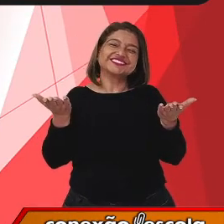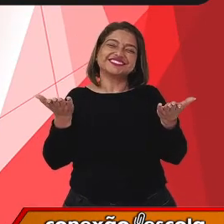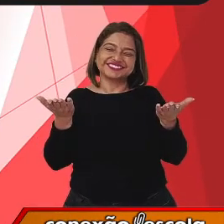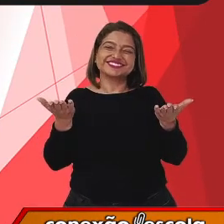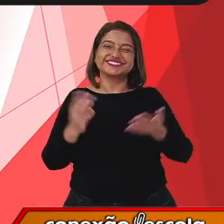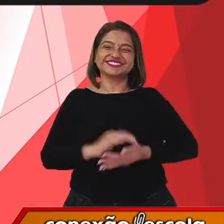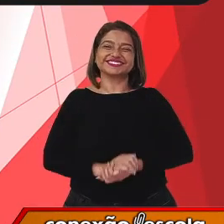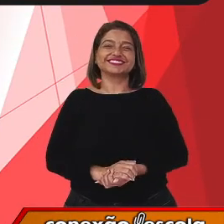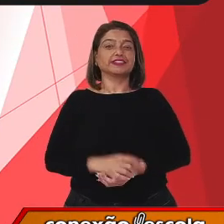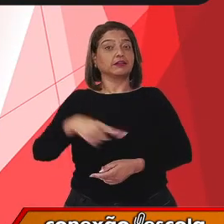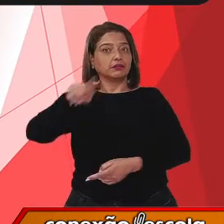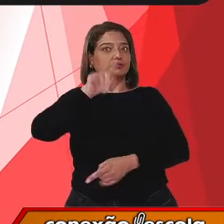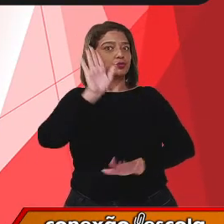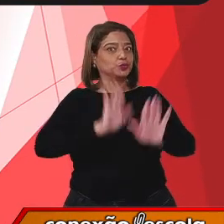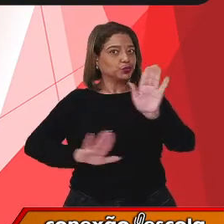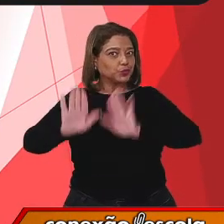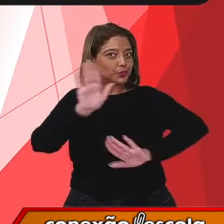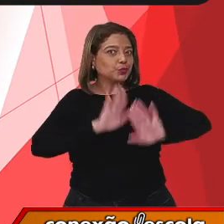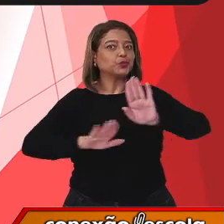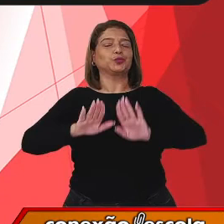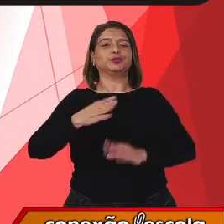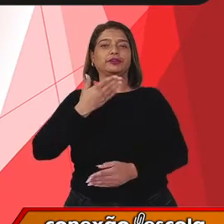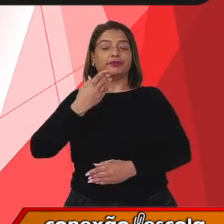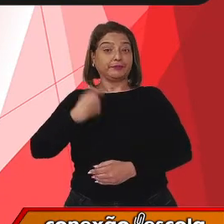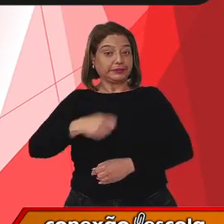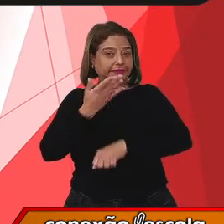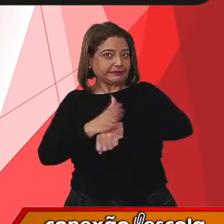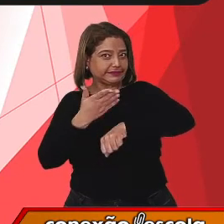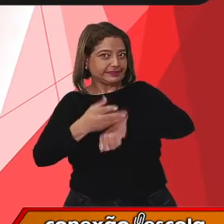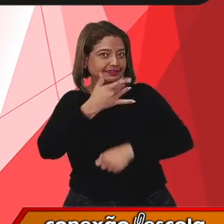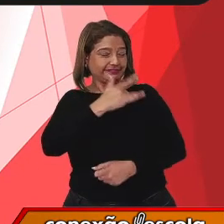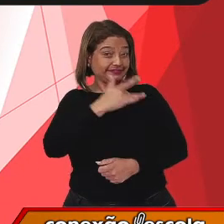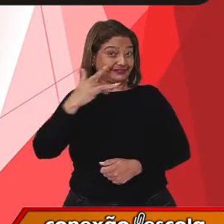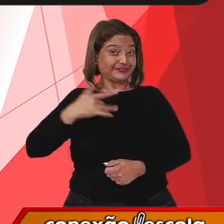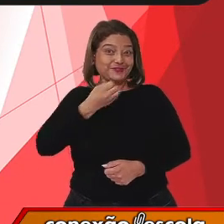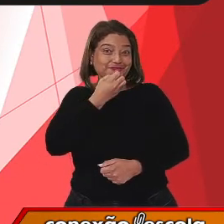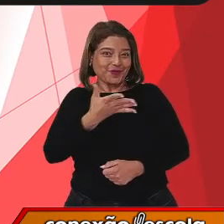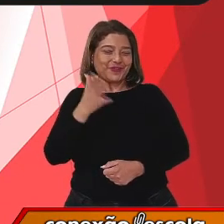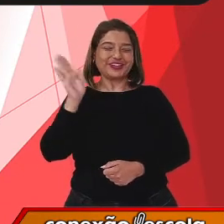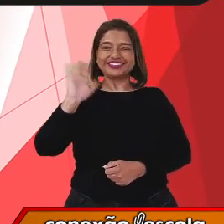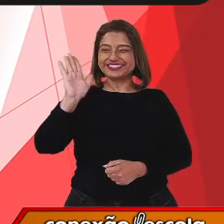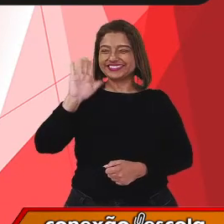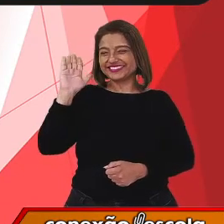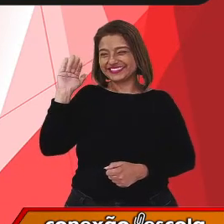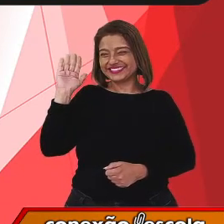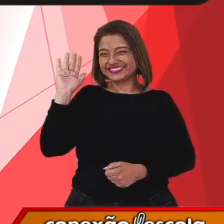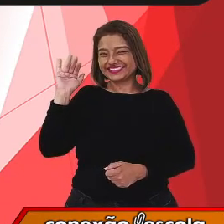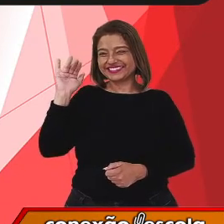vez, tá bom? Se cuidem, estilo de vida saudável, hein? E bye bye!